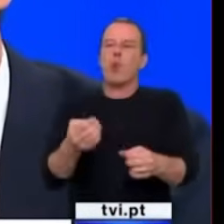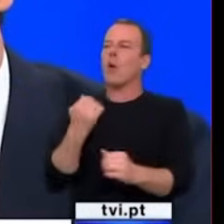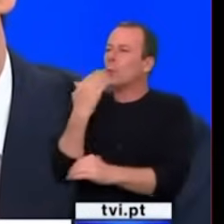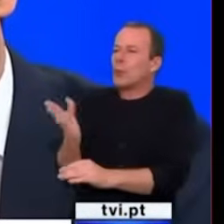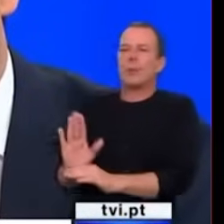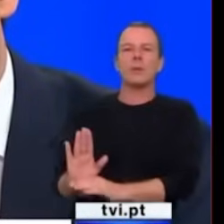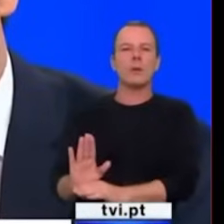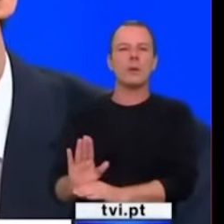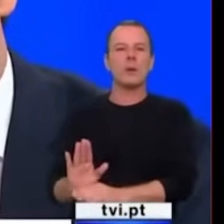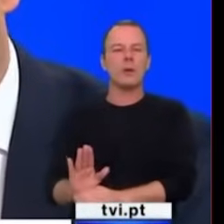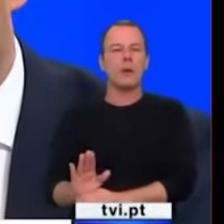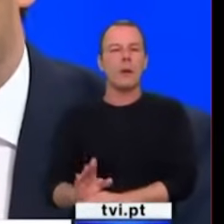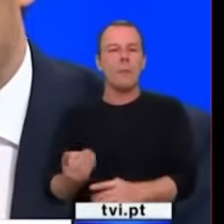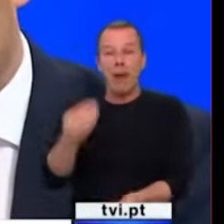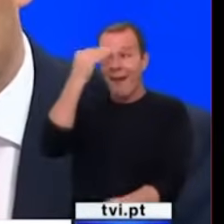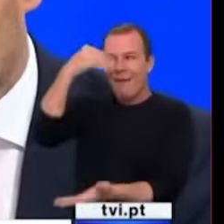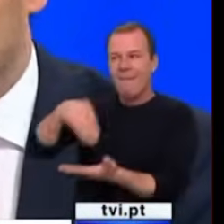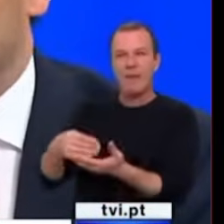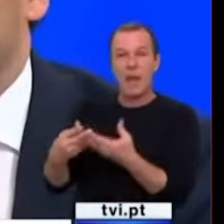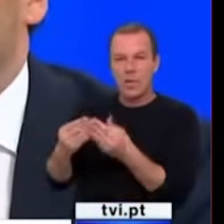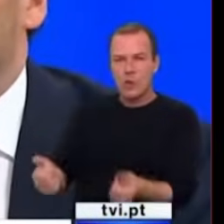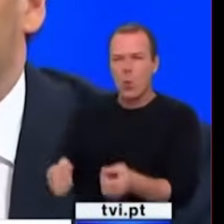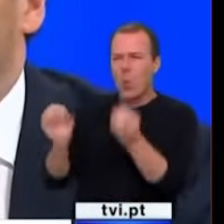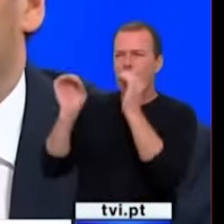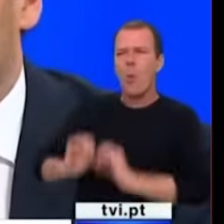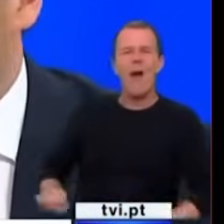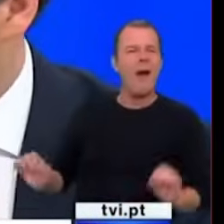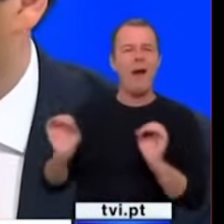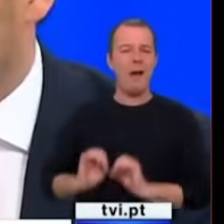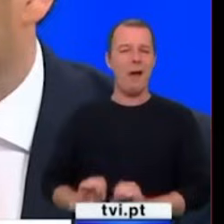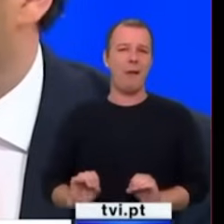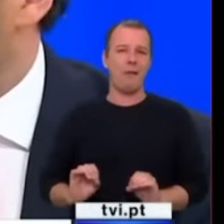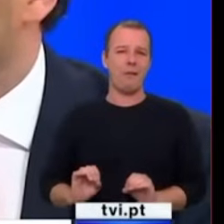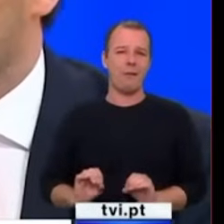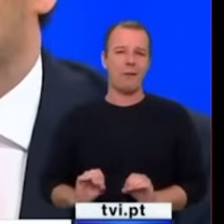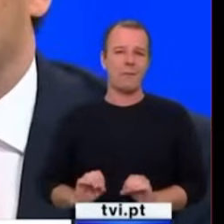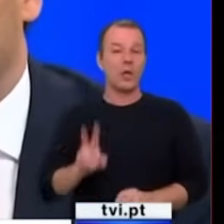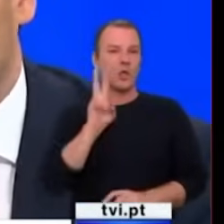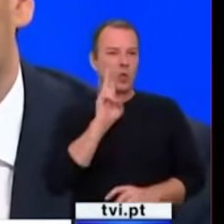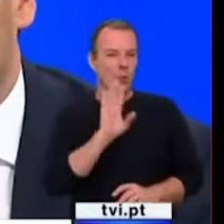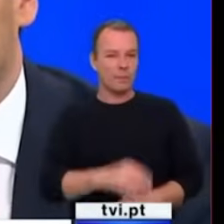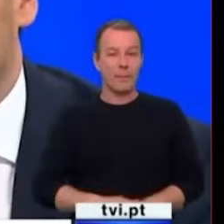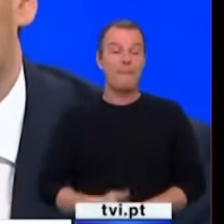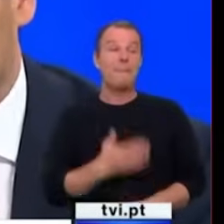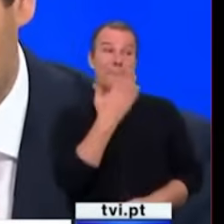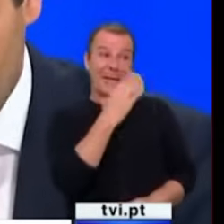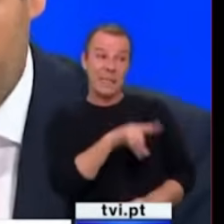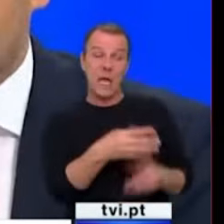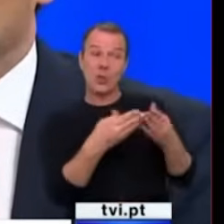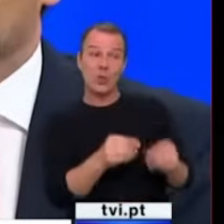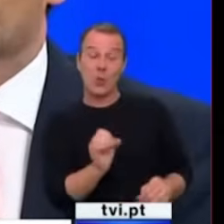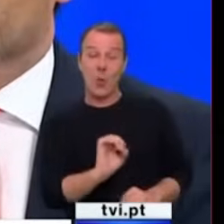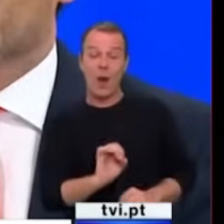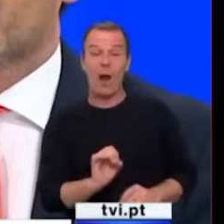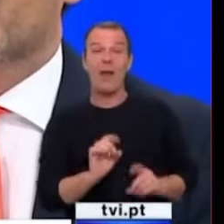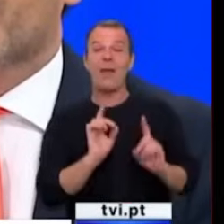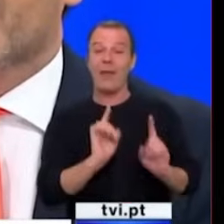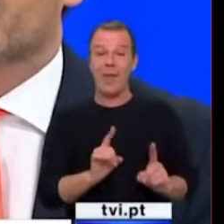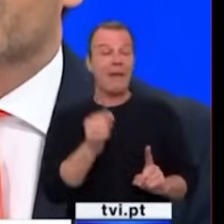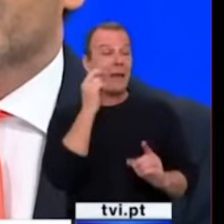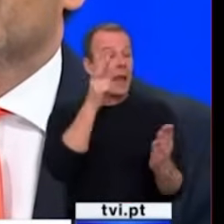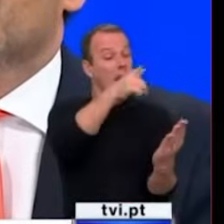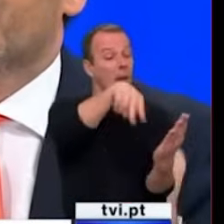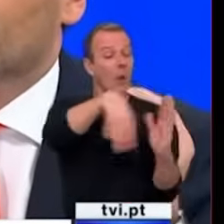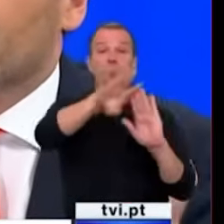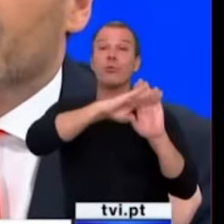não eu peço imensa desculpa eu peço imensa Desculpa quem parece deixa-me só dizer iso é muito rápido quem parece que não tem solução é Quem olha para o programa do